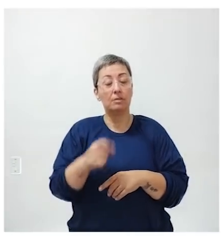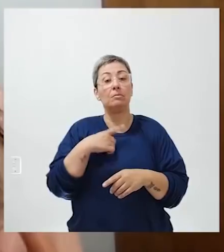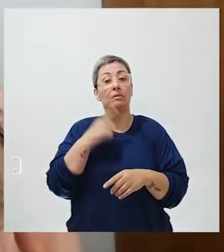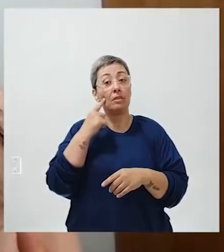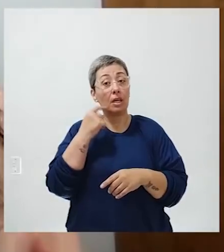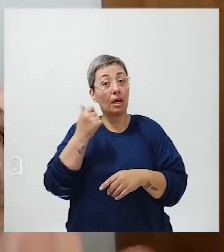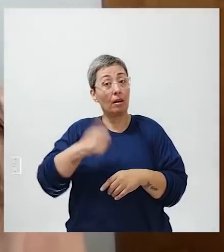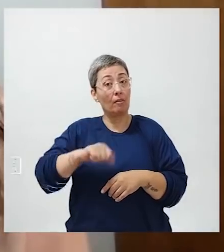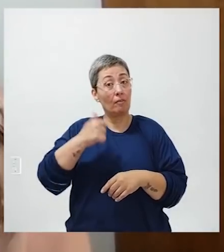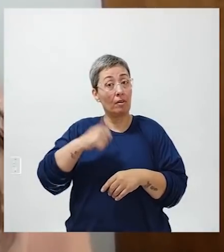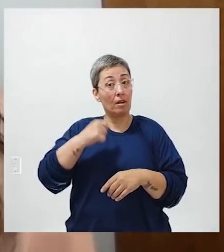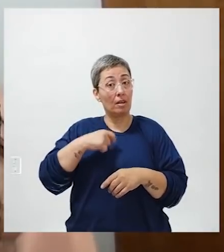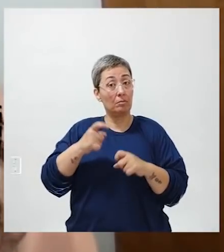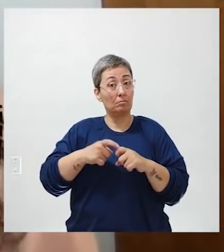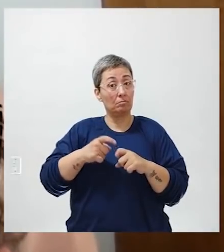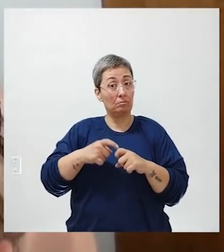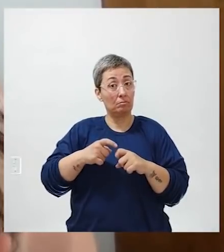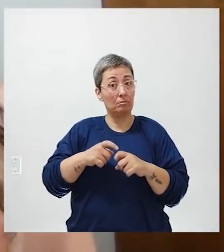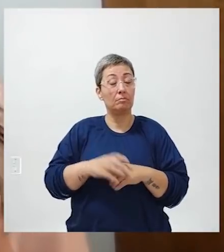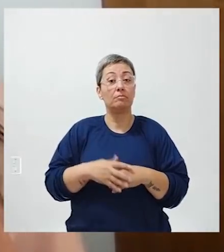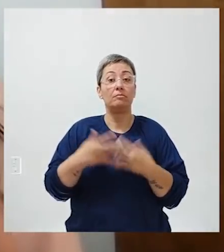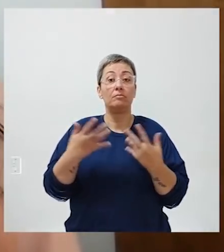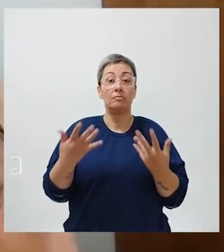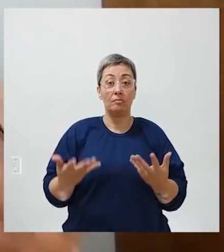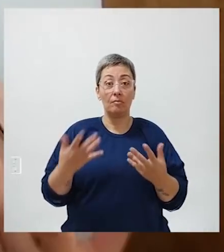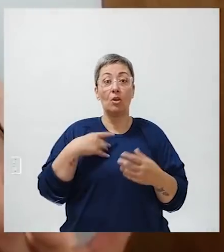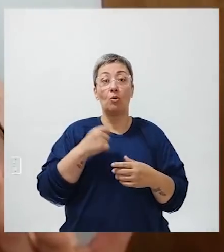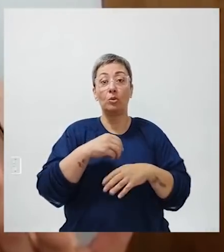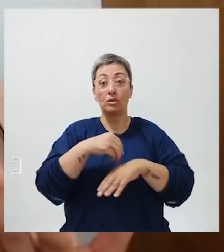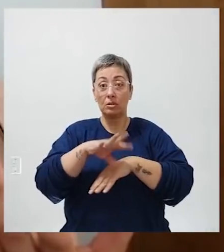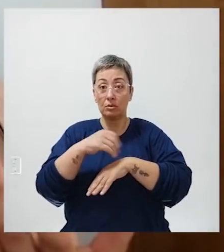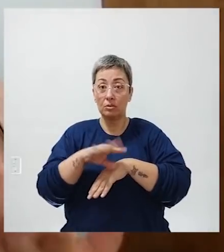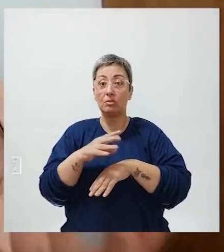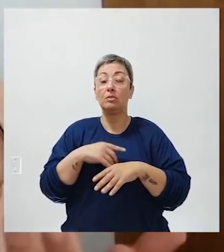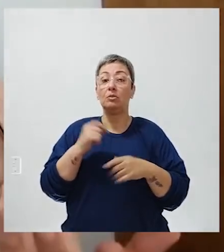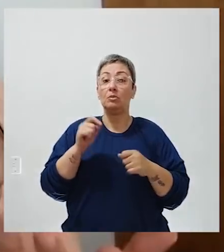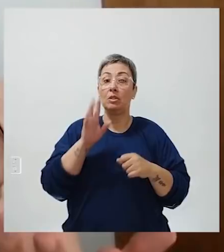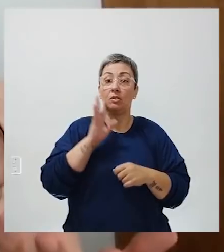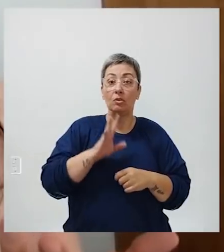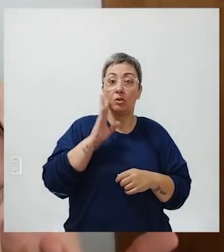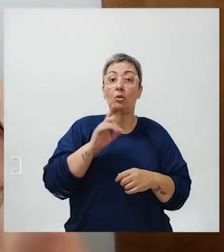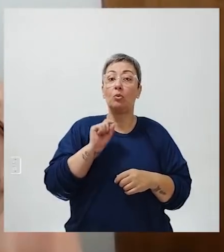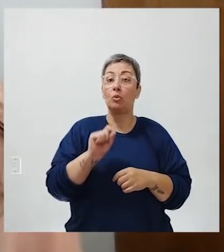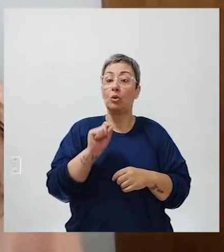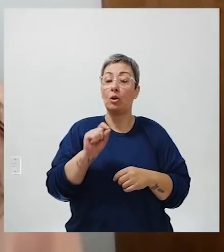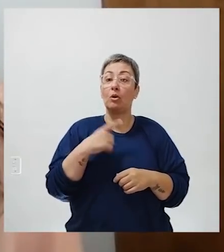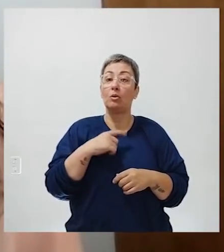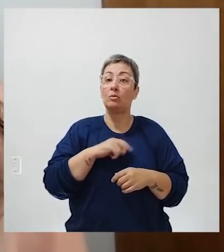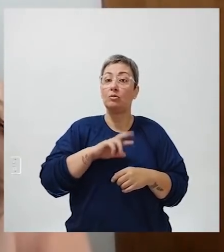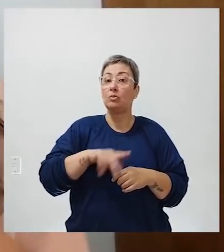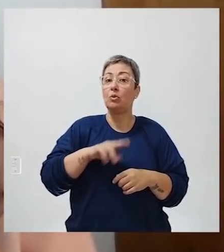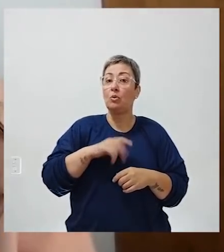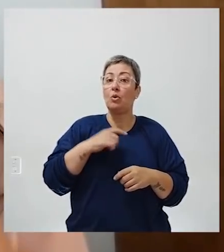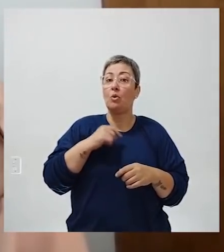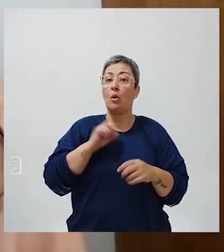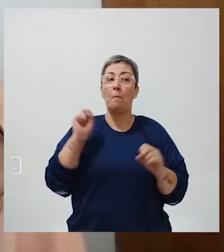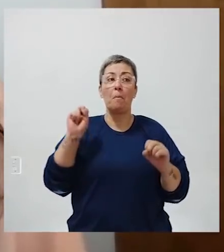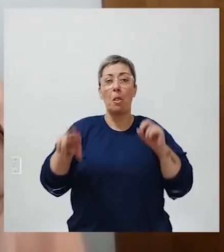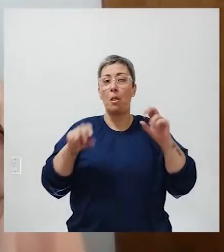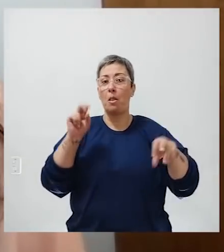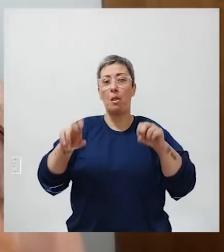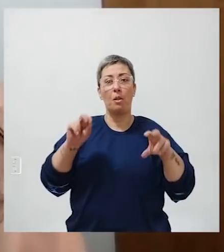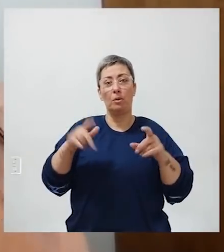para que um médico avalie o seu caso. E outras dicas legais também são para que a gente não contamine